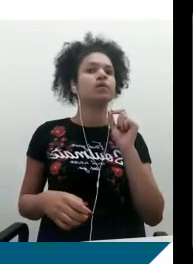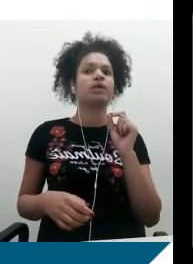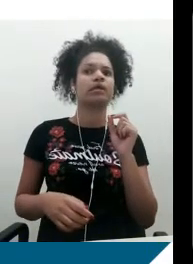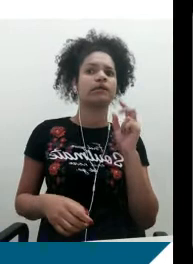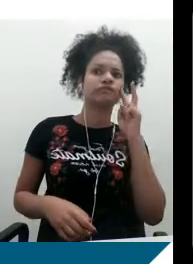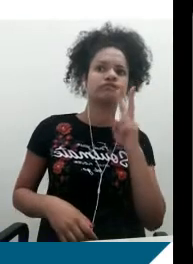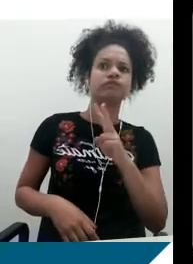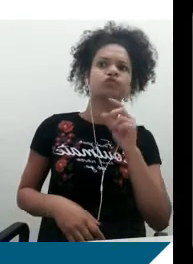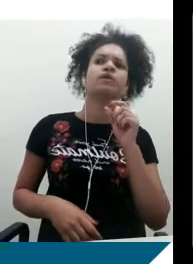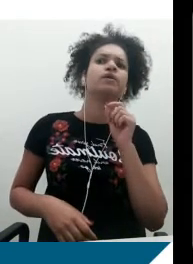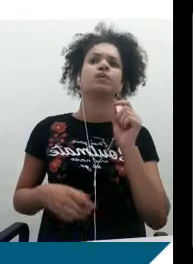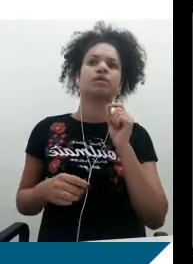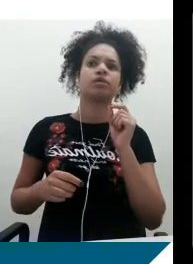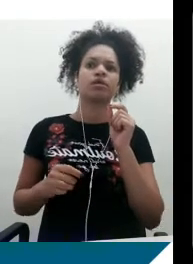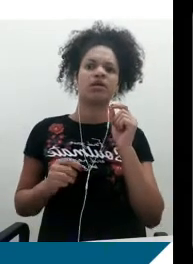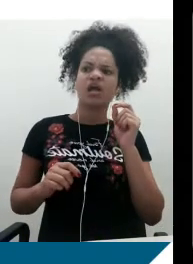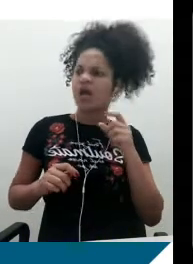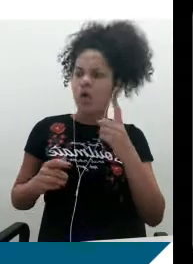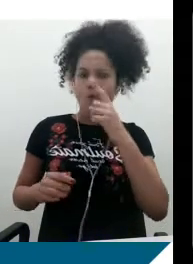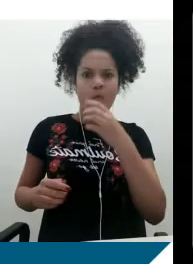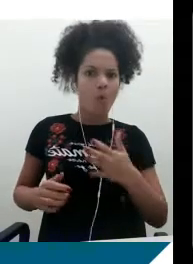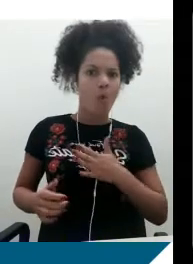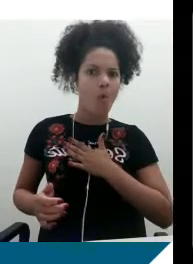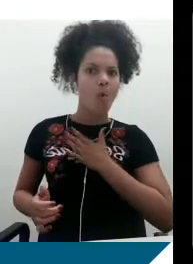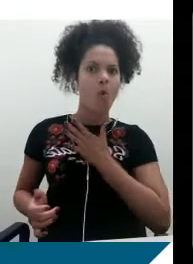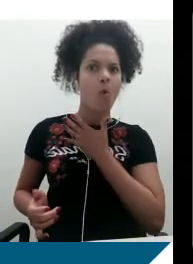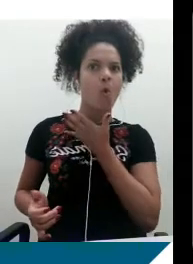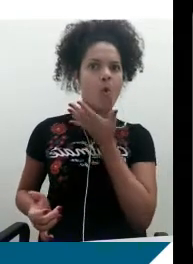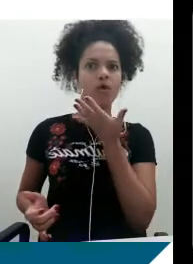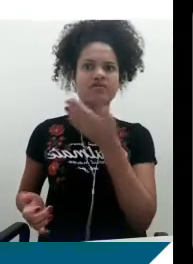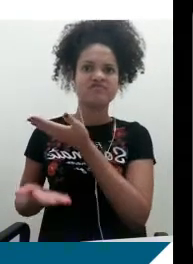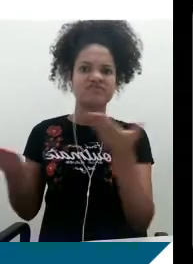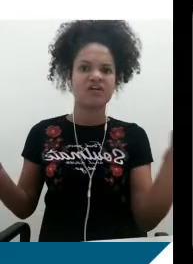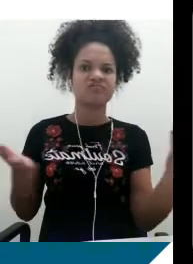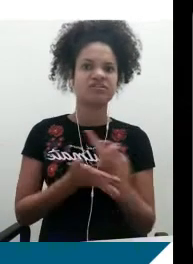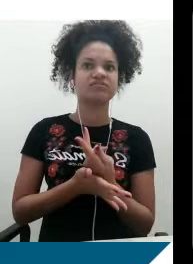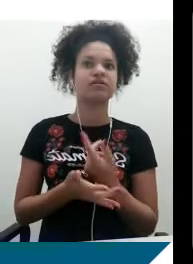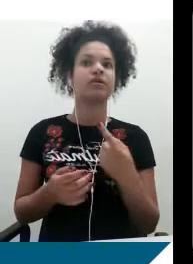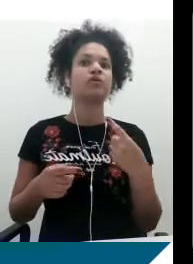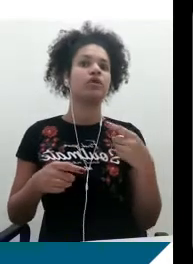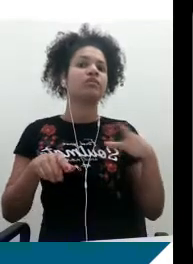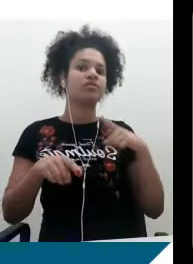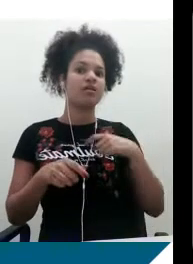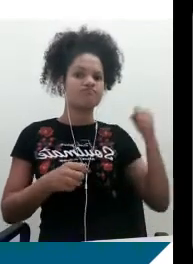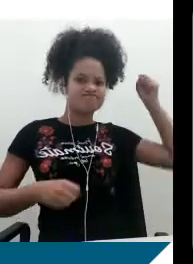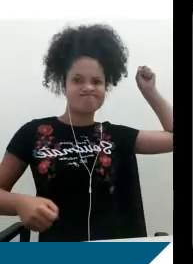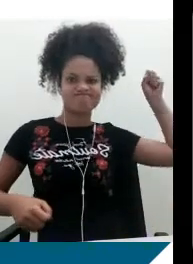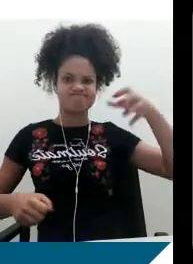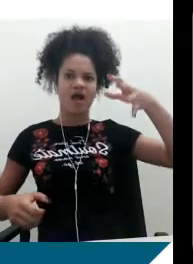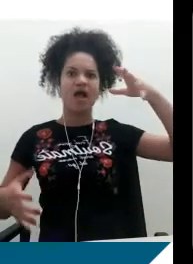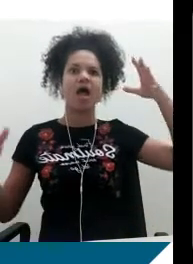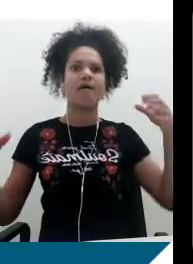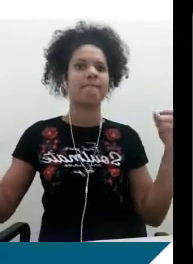e saco de lixos queimados. O que eu tenho aqui, gente? Eu tenho um panorama da realidade. O tema, ele vai ser